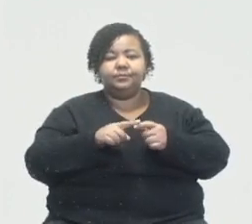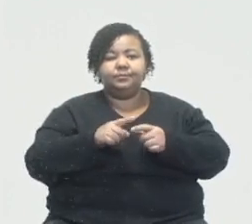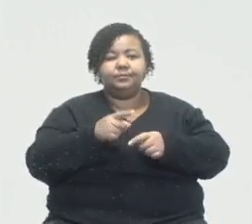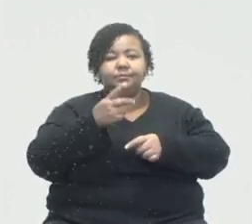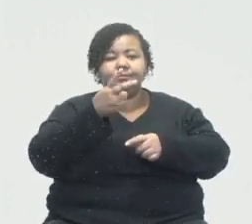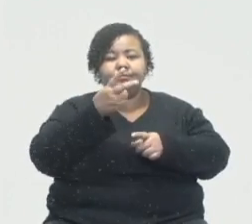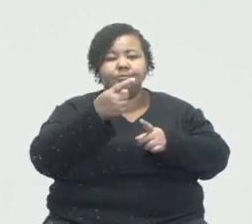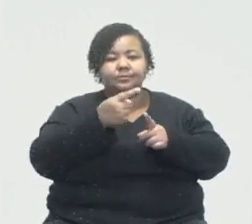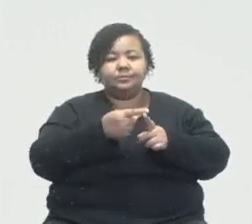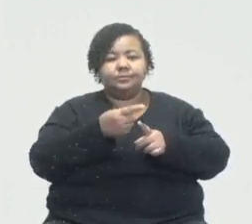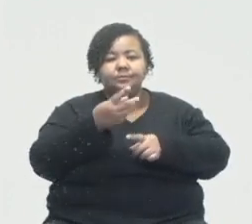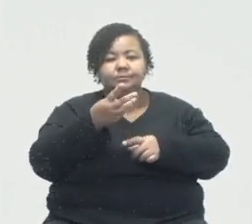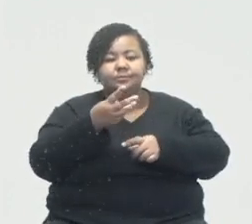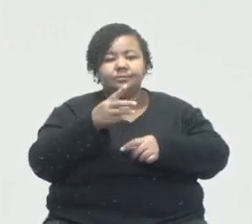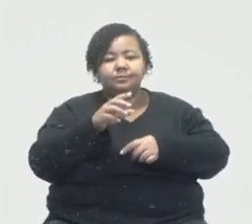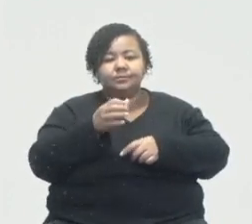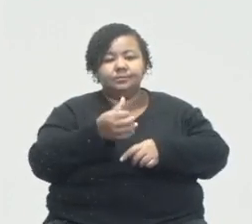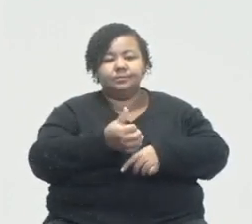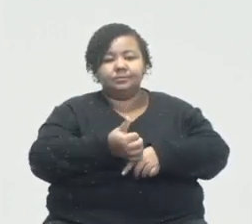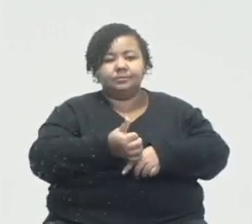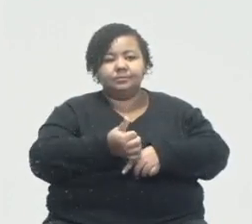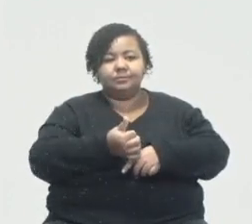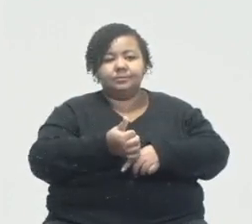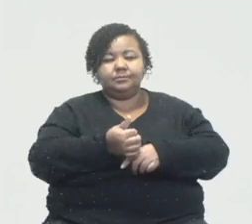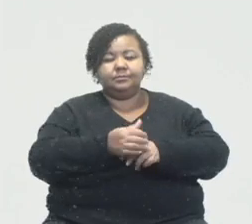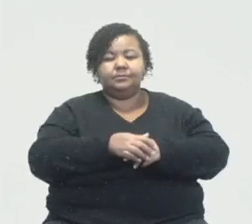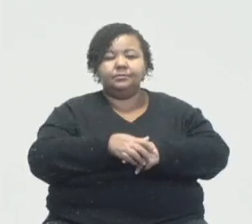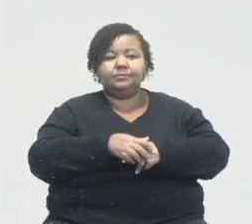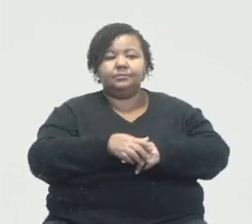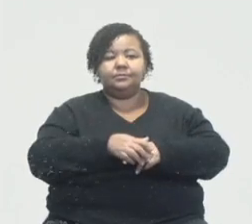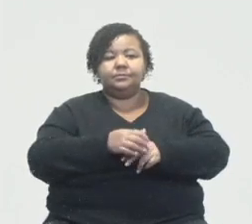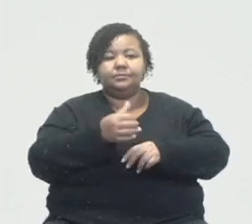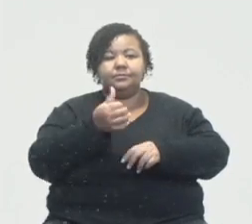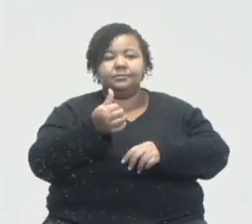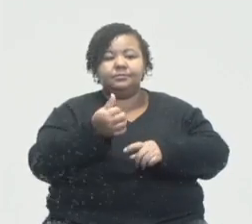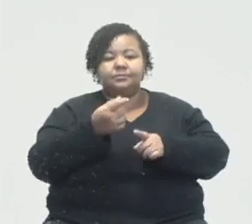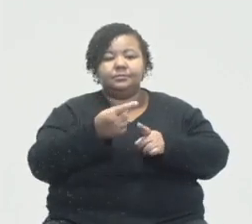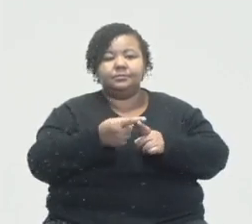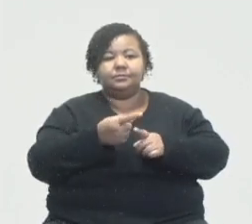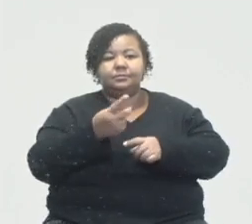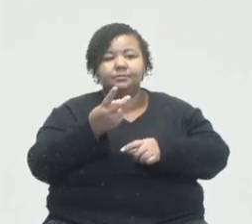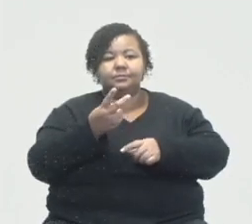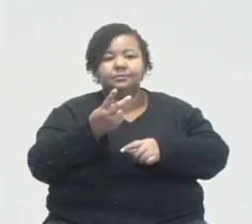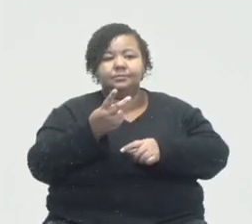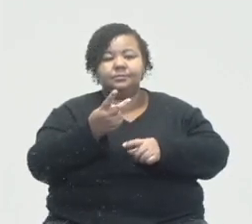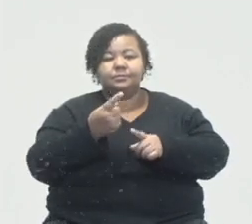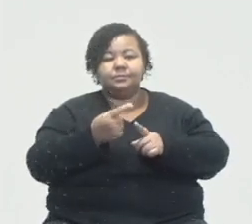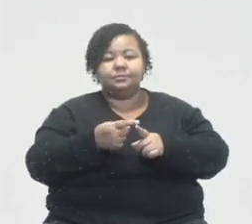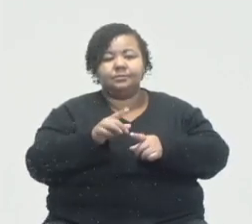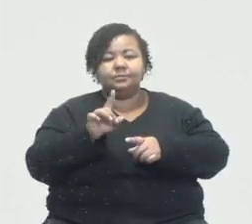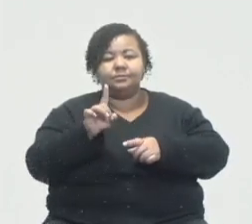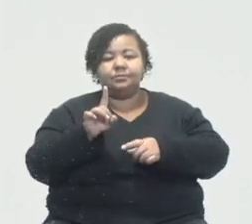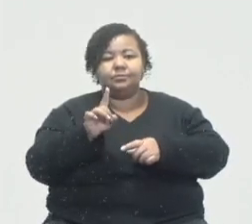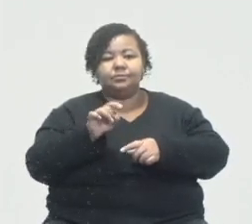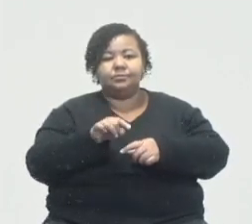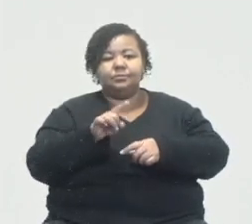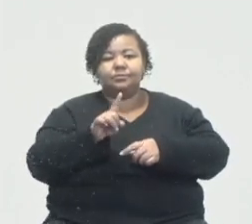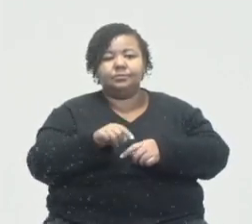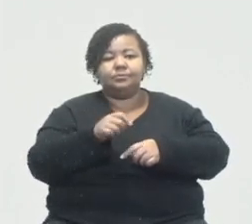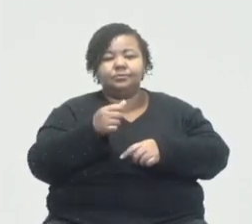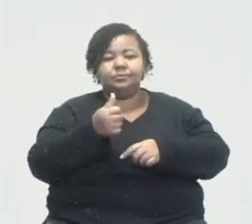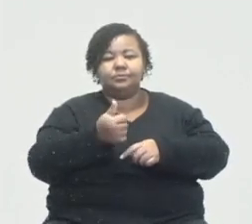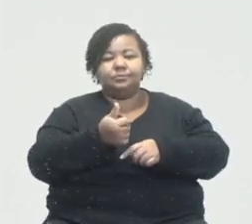alfa vezes beta, dá 6. Então, 6 vezes 2 vezes 1 dá o quê?